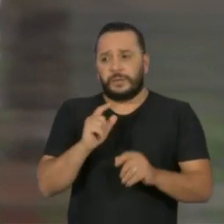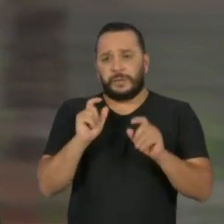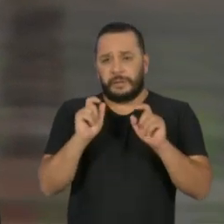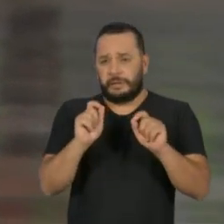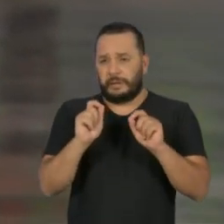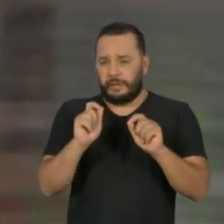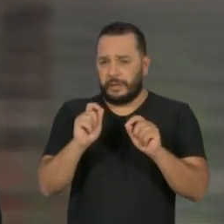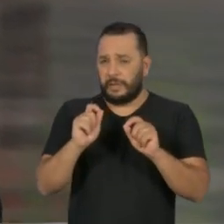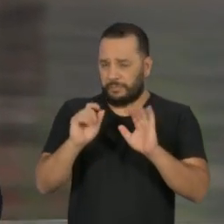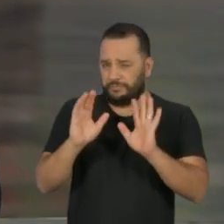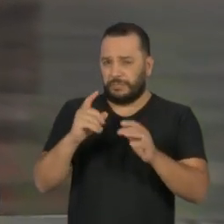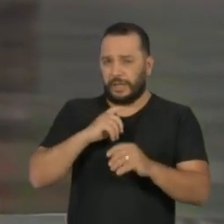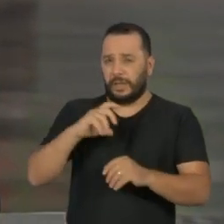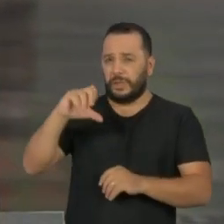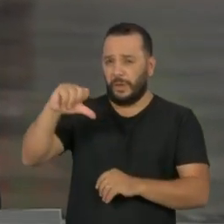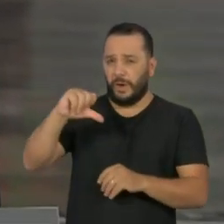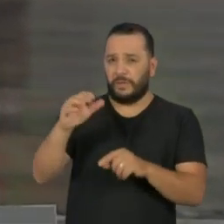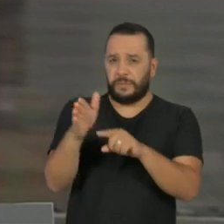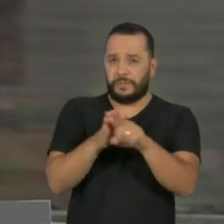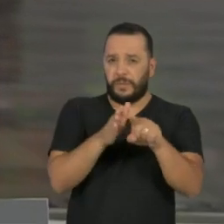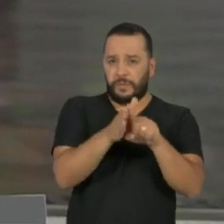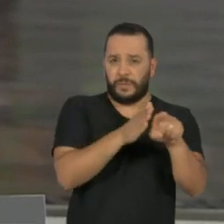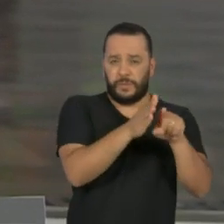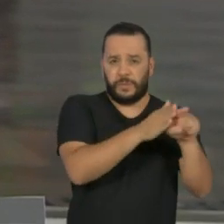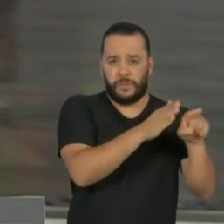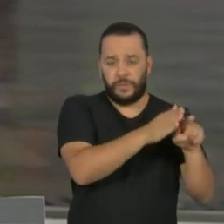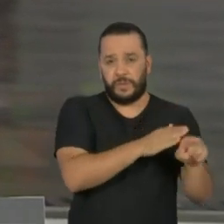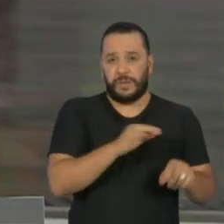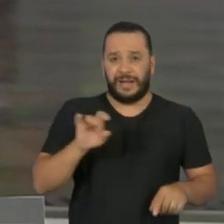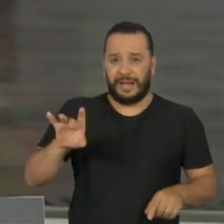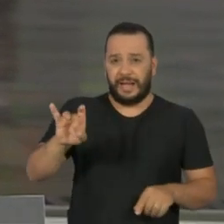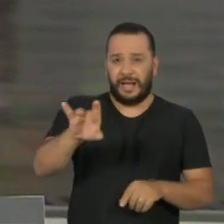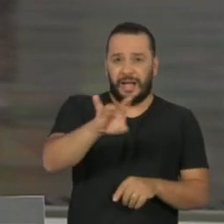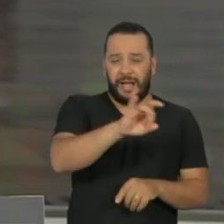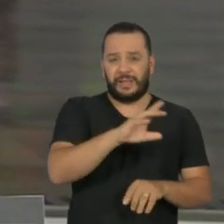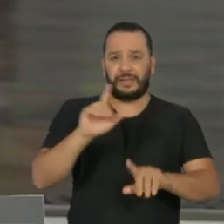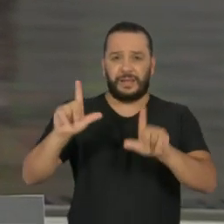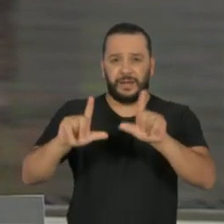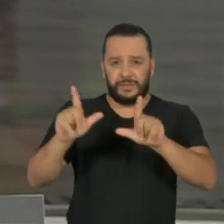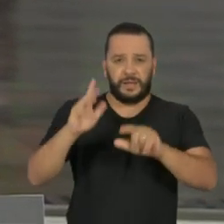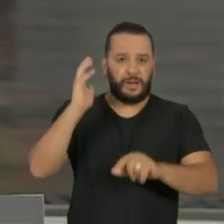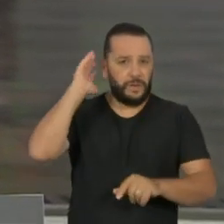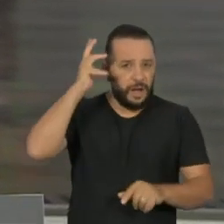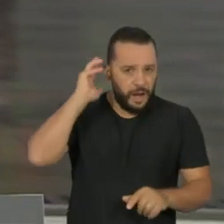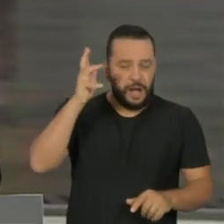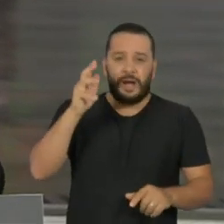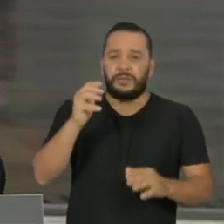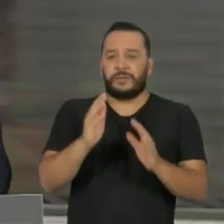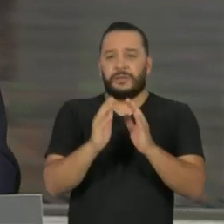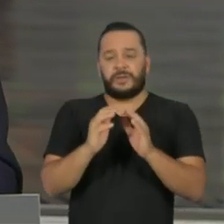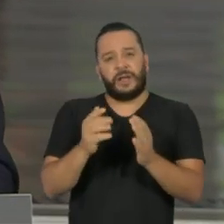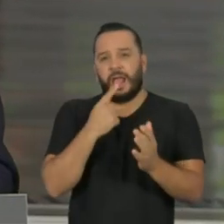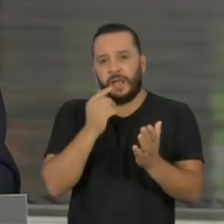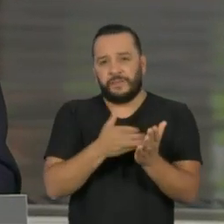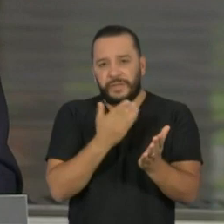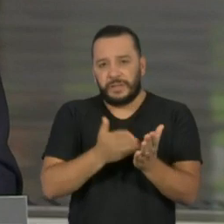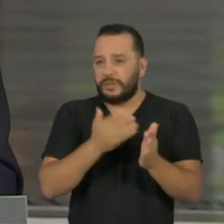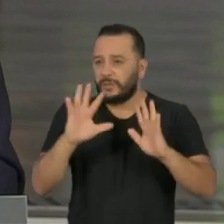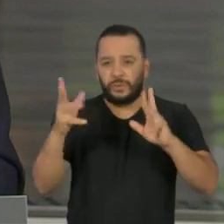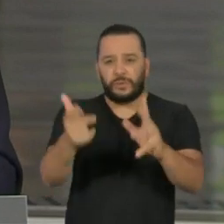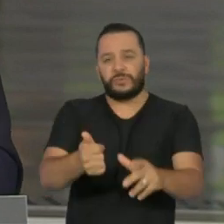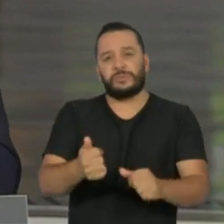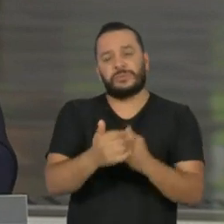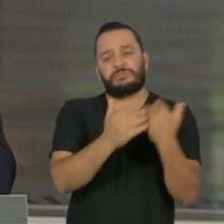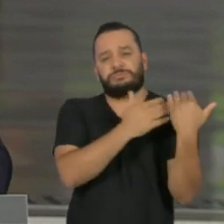9 veículos de comunicação, uma pergunta por veículo. Eu tenho certeza de que todos os jornalistas que aqui estão,